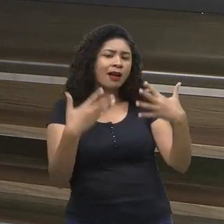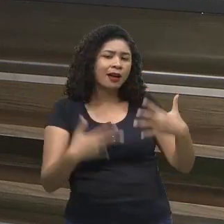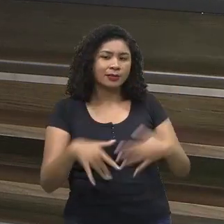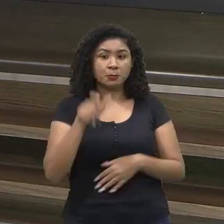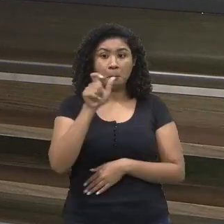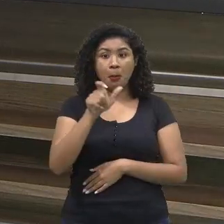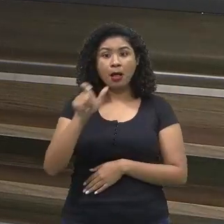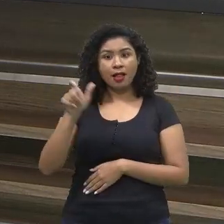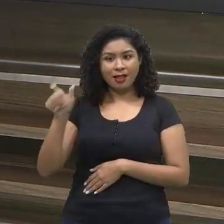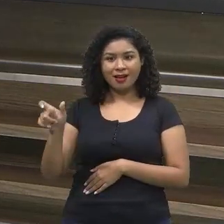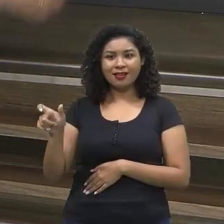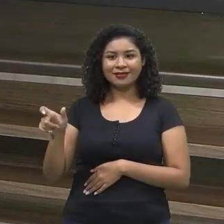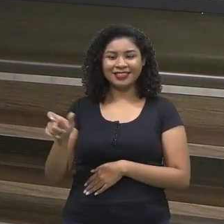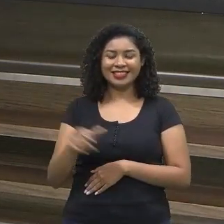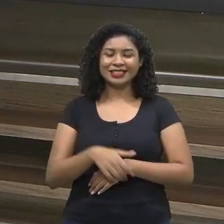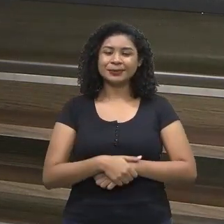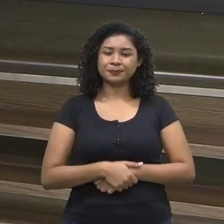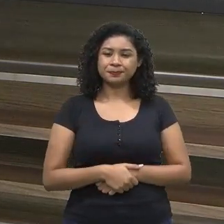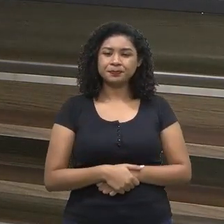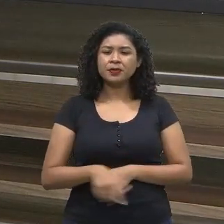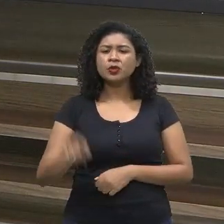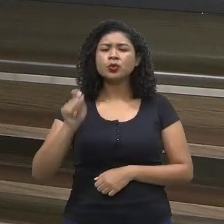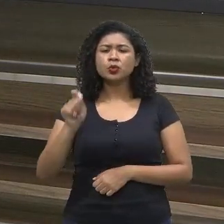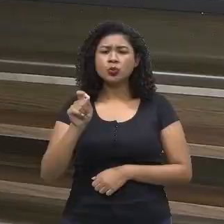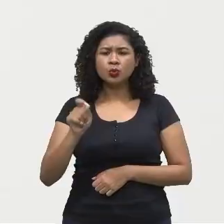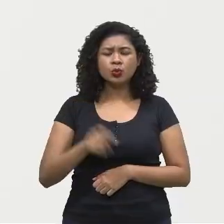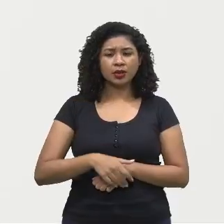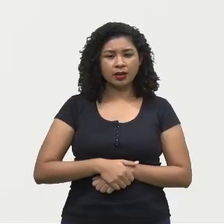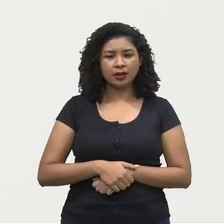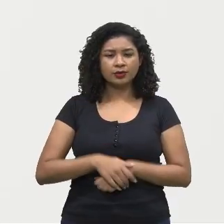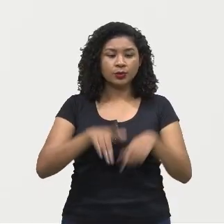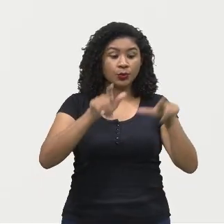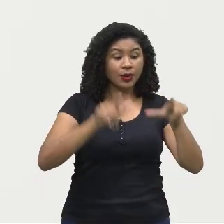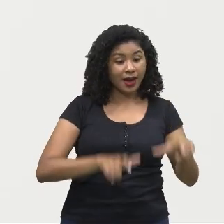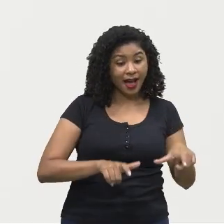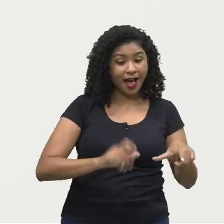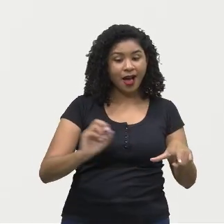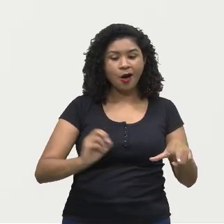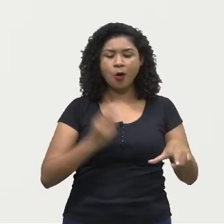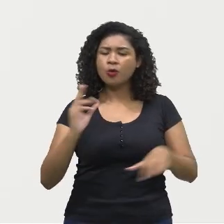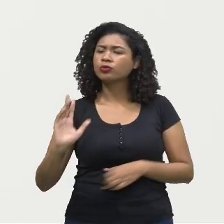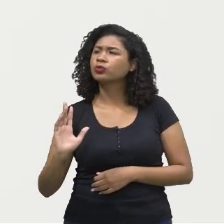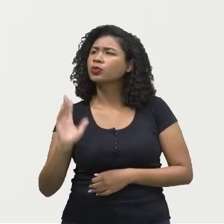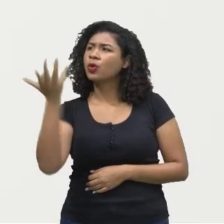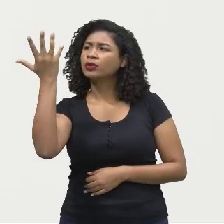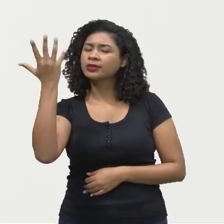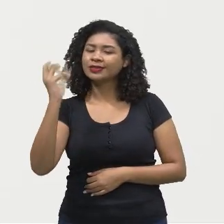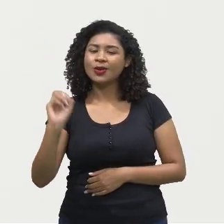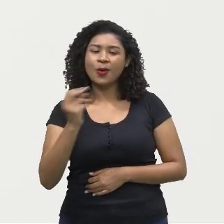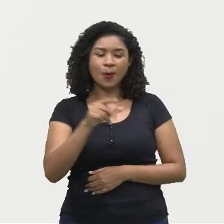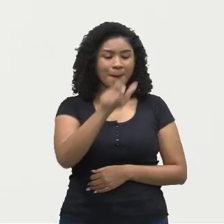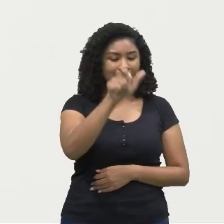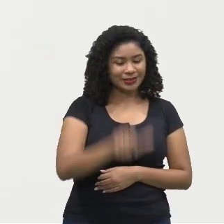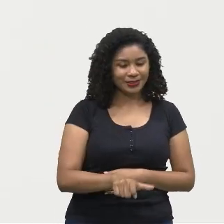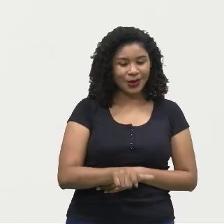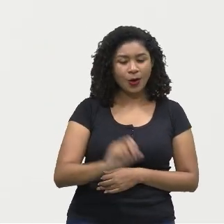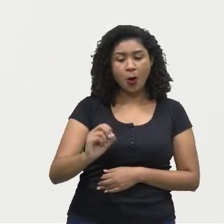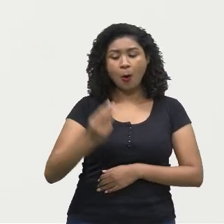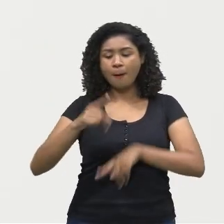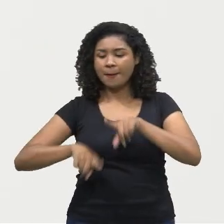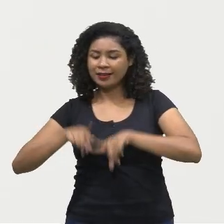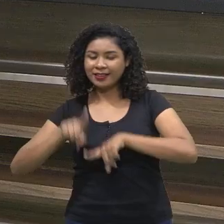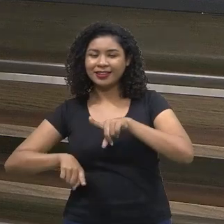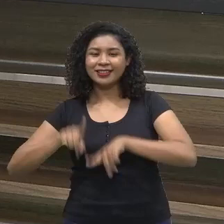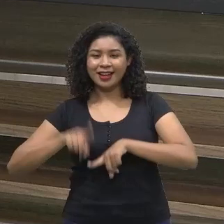palavra. É um retrato verbal de quê, professora? De um lugar, de um evento, de uma pessoa, de um objeto, de uma